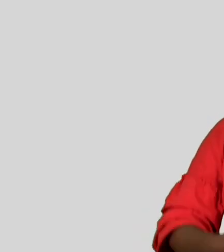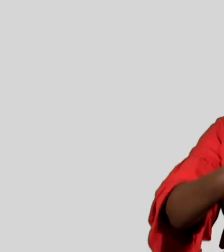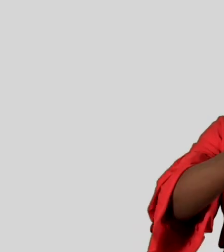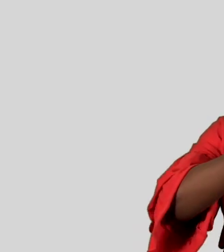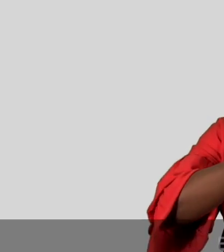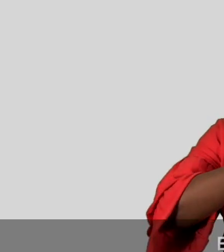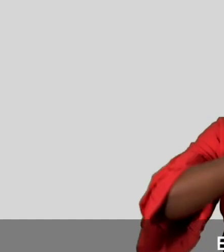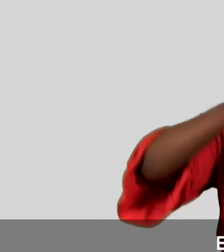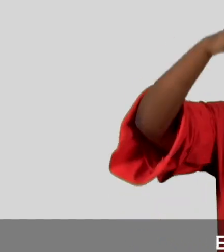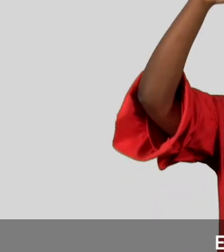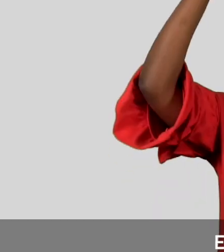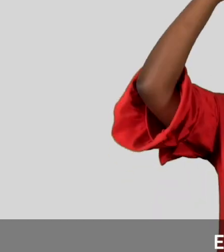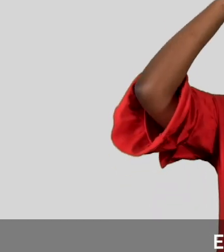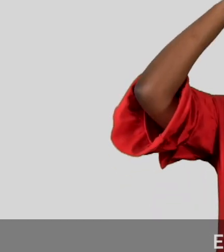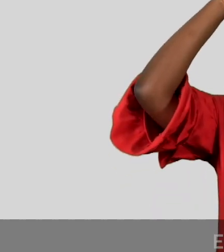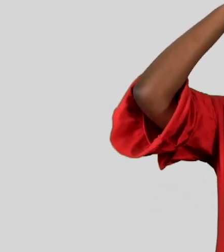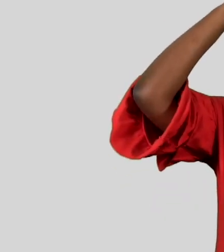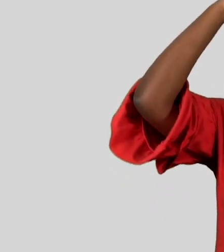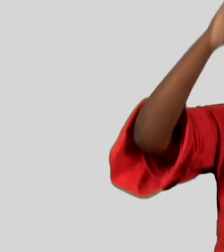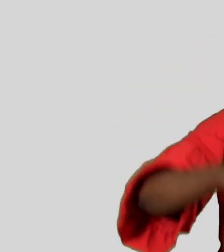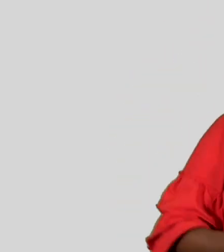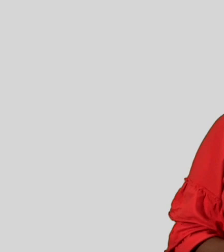Eu sou enfermeira.